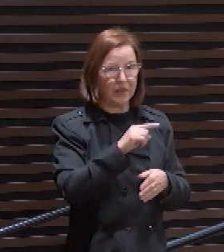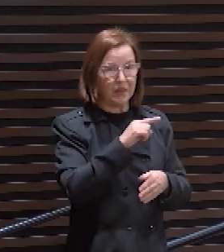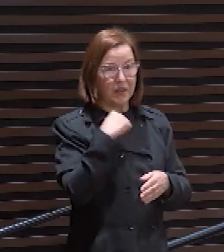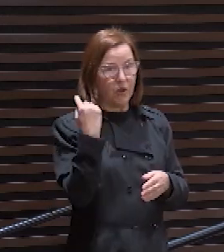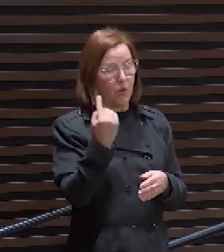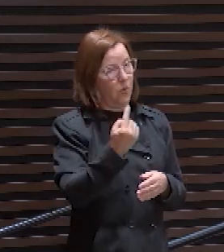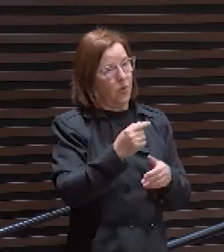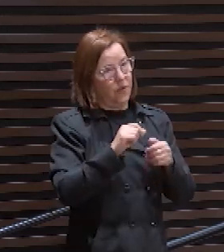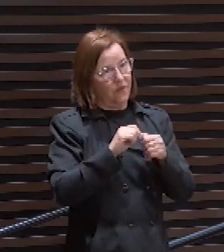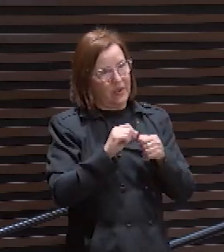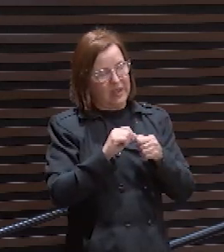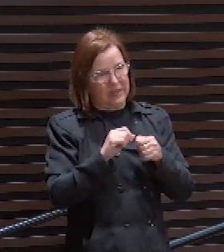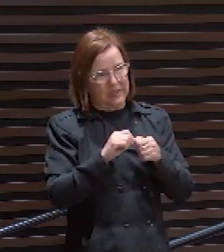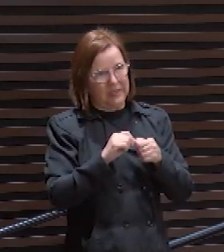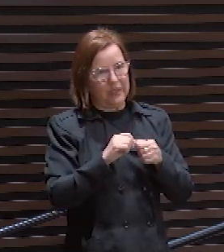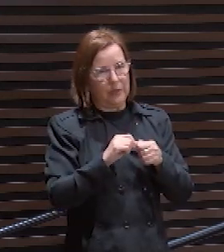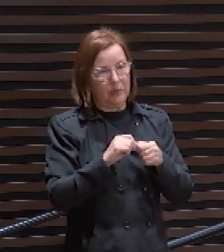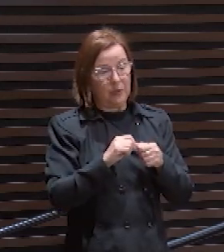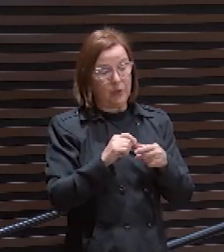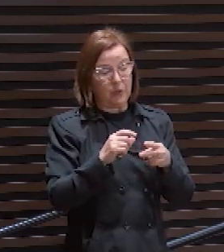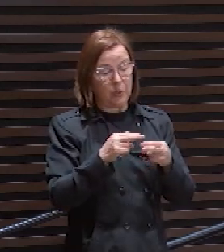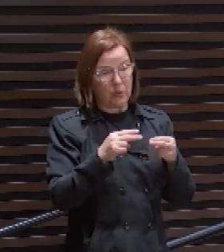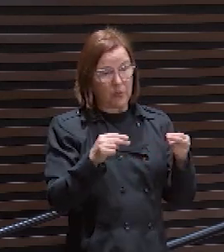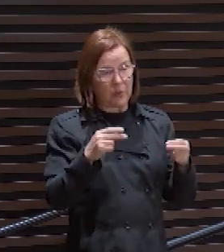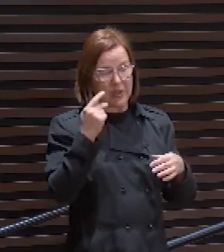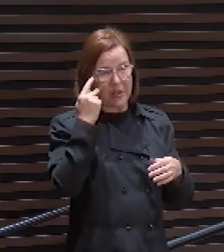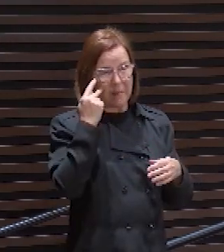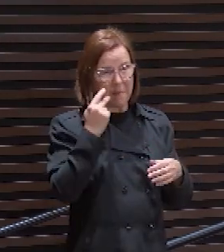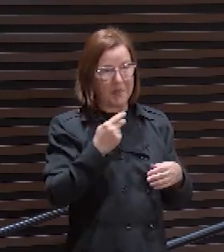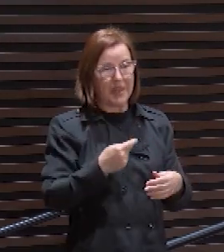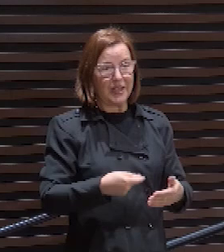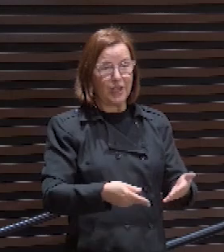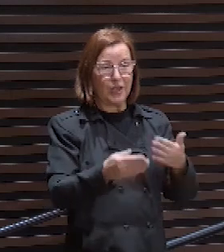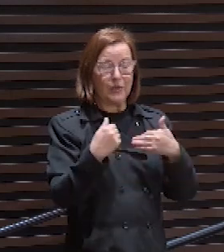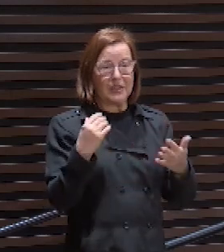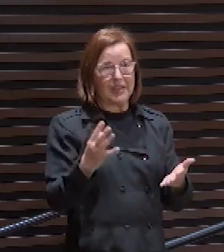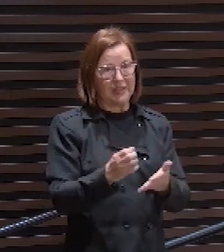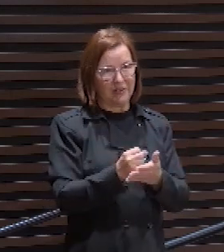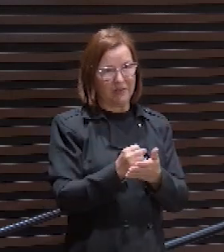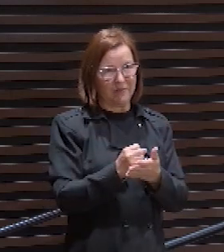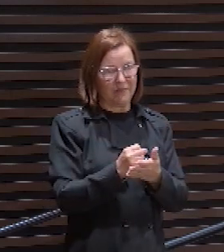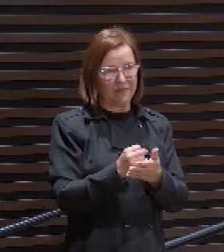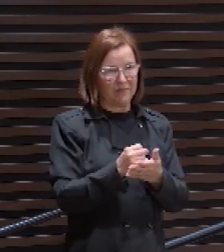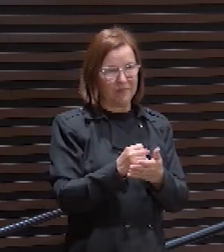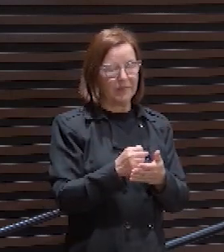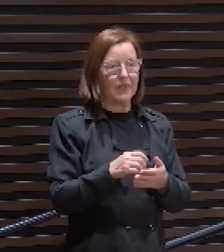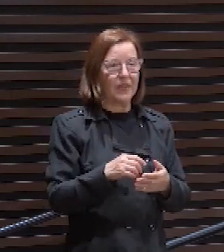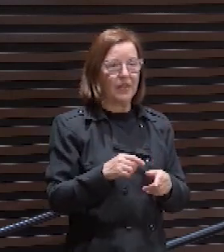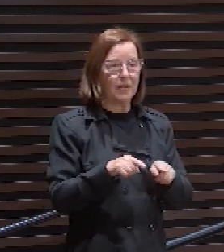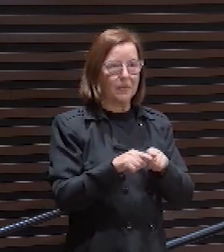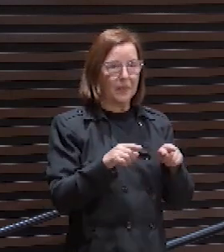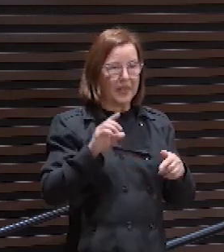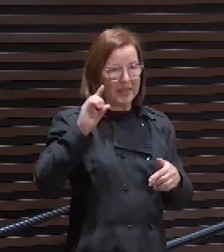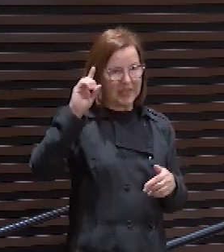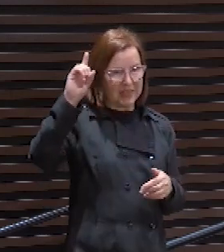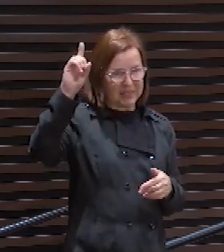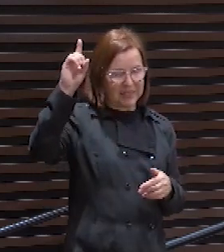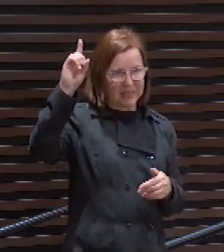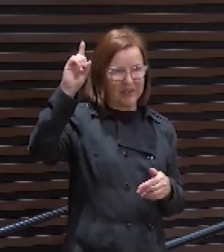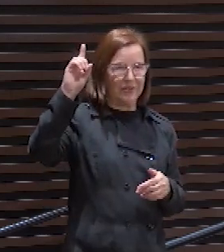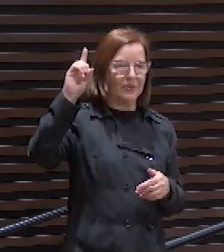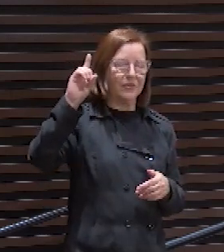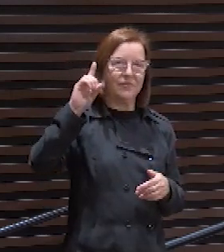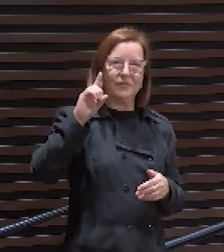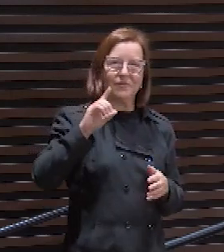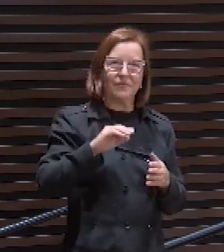poder gerar em nós a santificação. Porém, Deus nos abençoou com meios de graça, que são formas sobre as quais nós